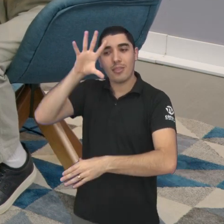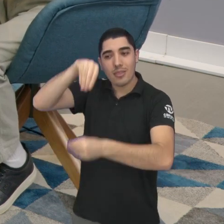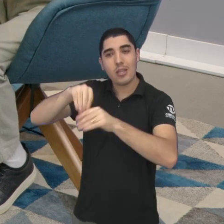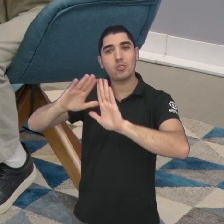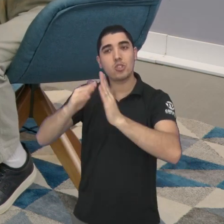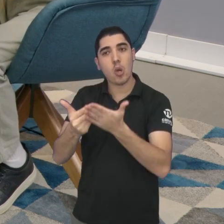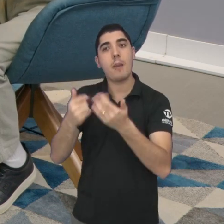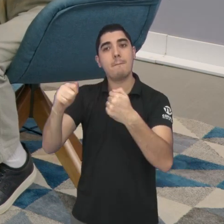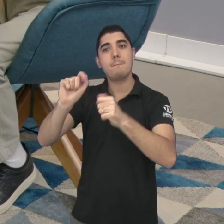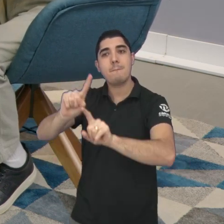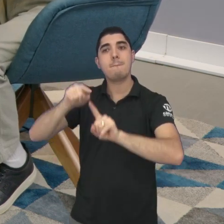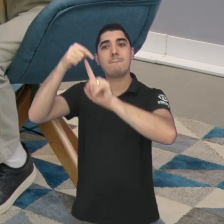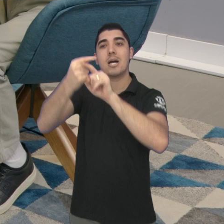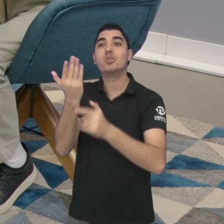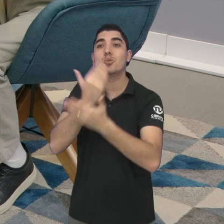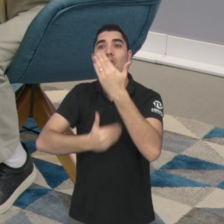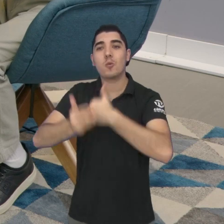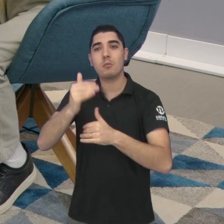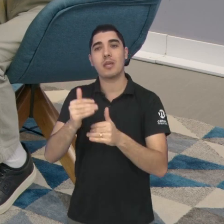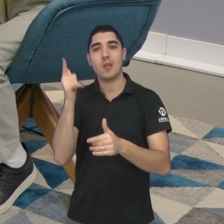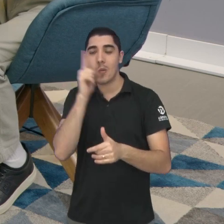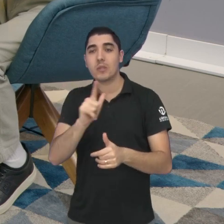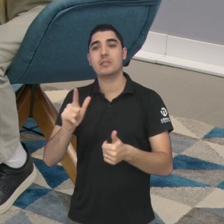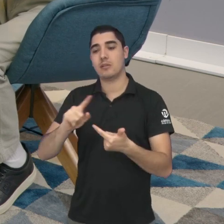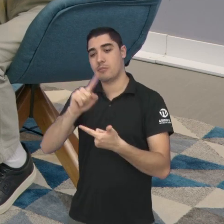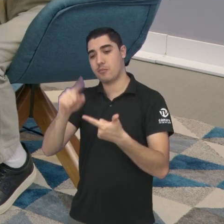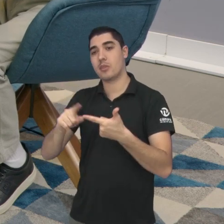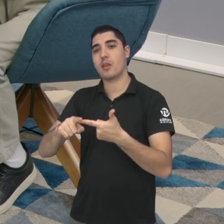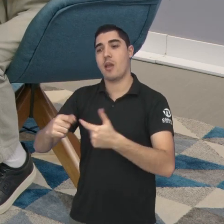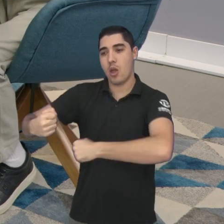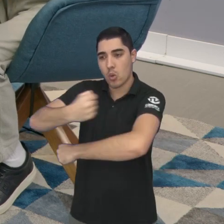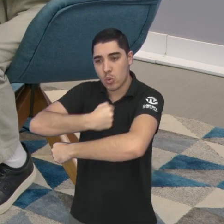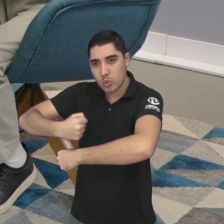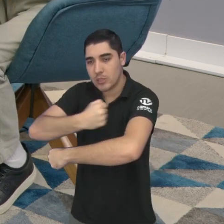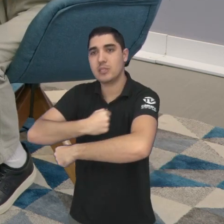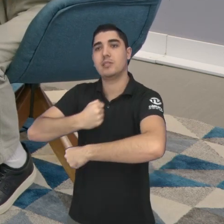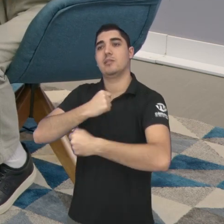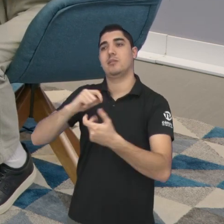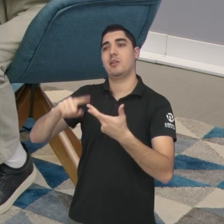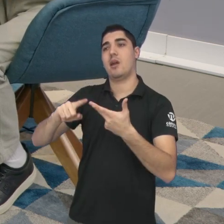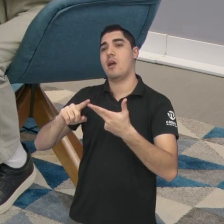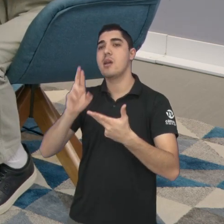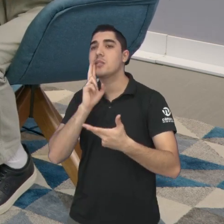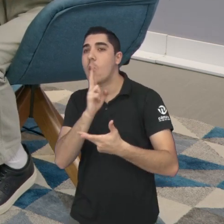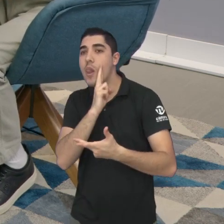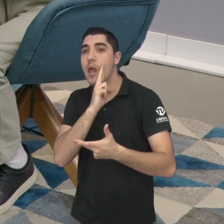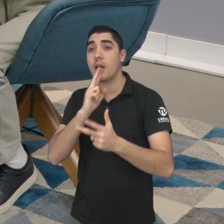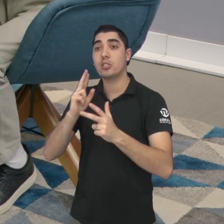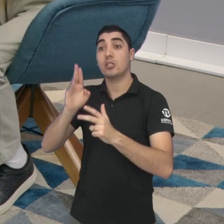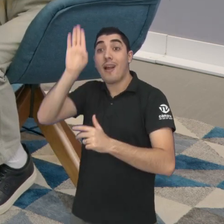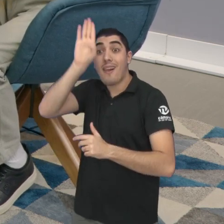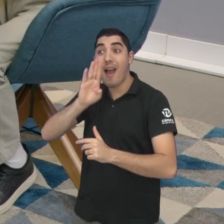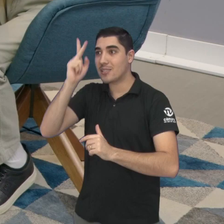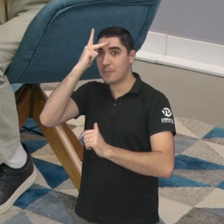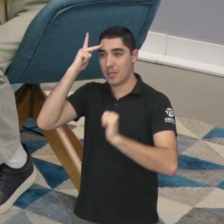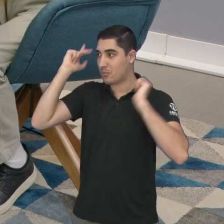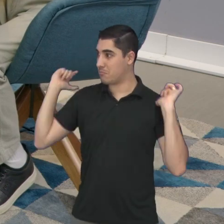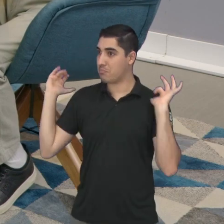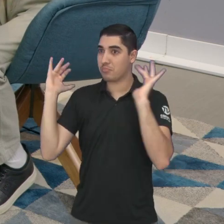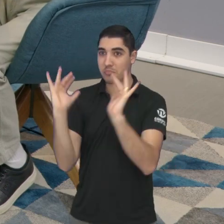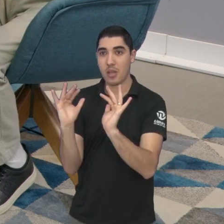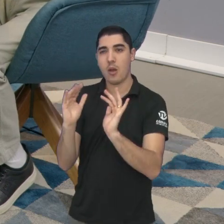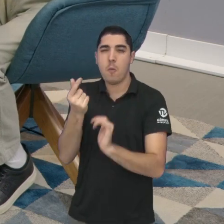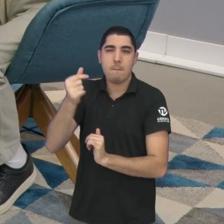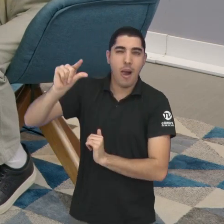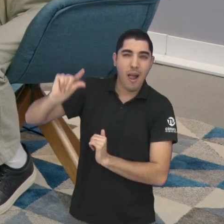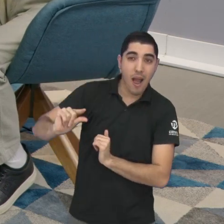escolar, tá certo? Cozinha, restaurante comunitários, isso tudo é muito importante. Então você tem o Bolsa